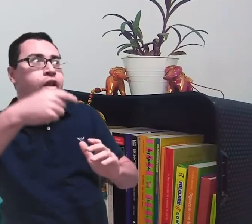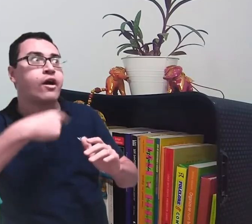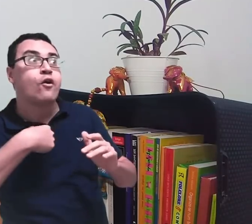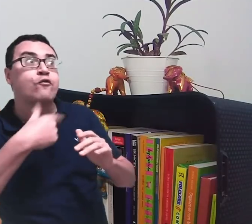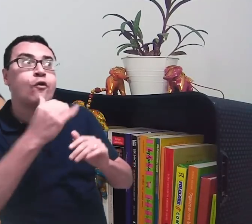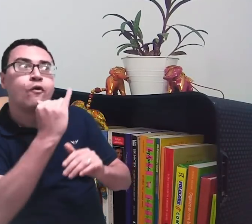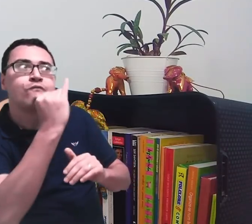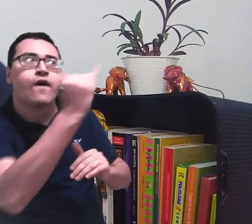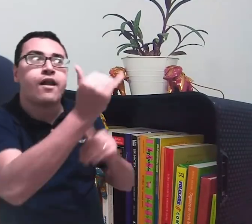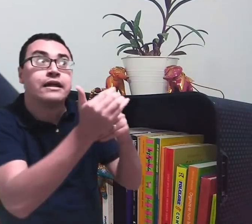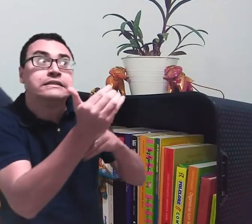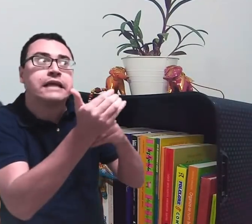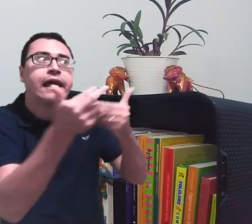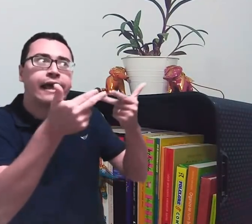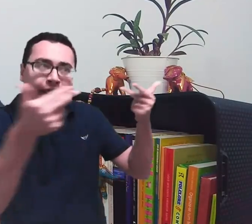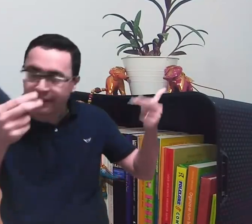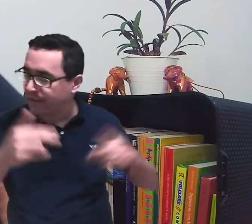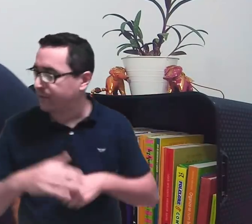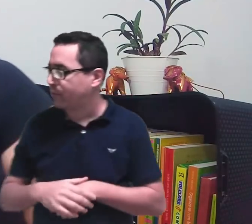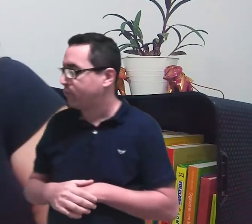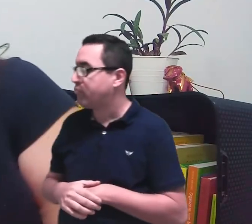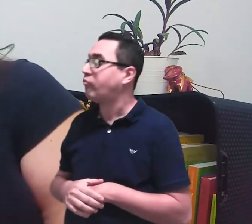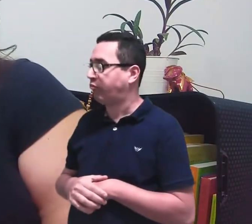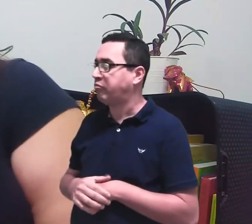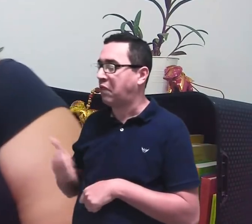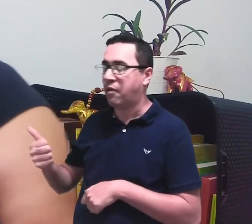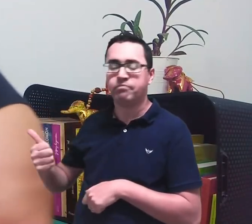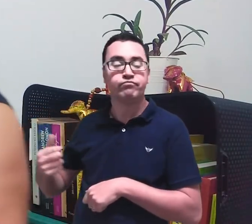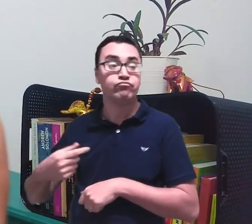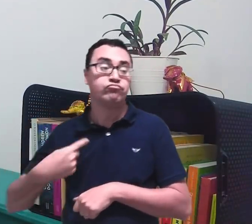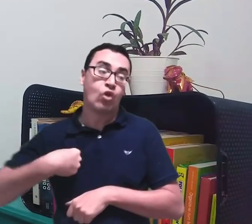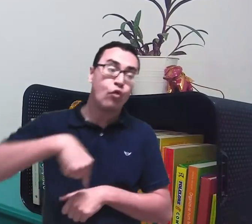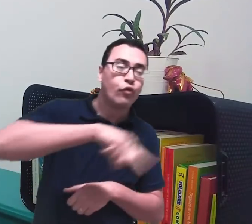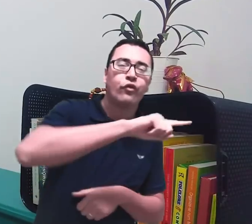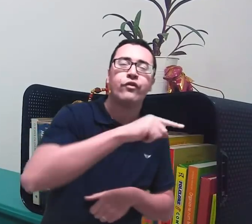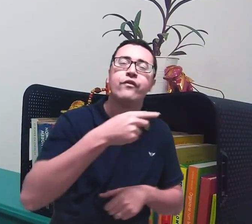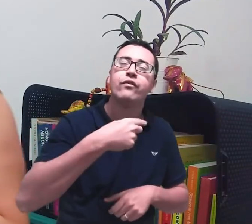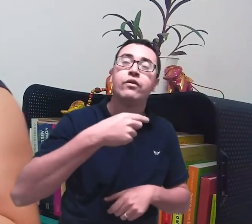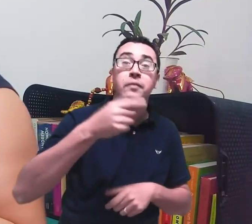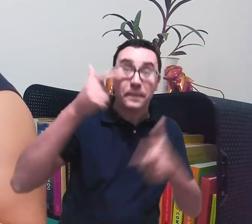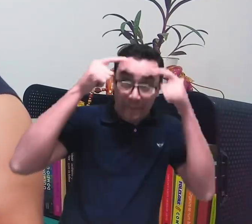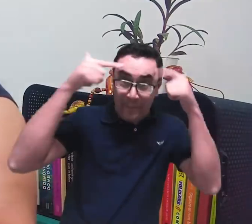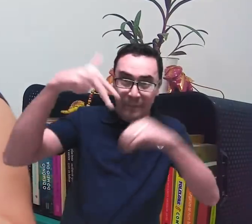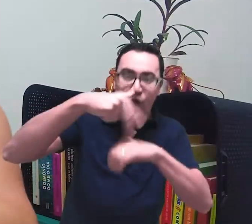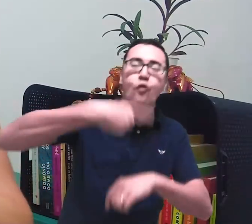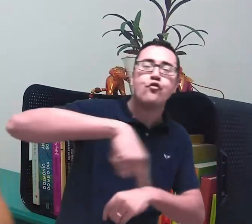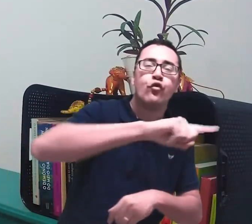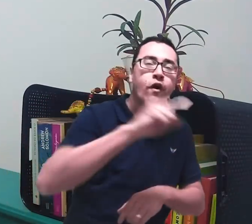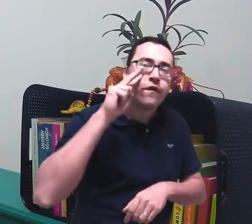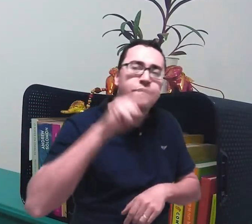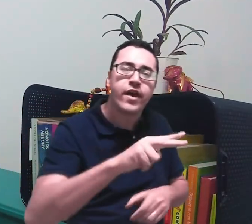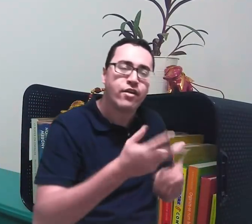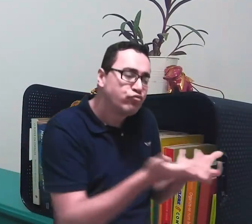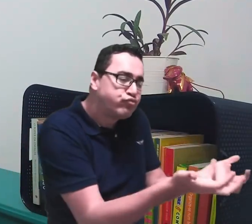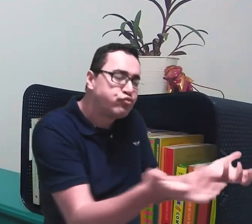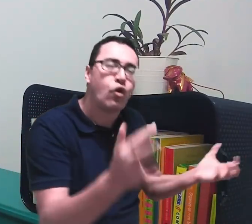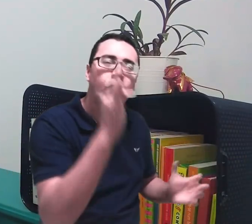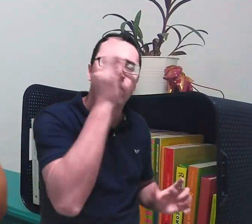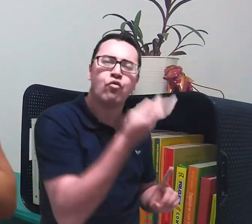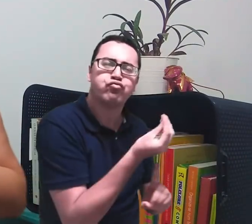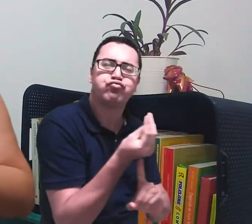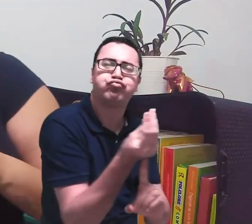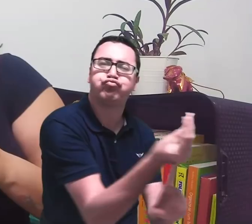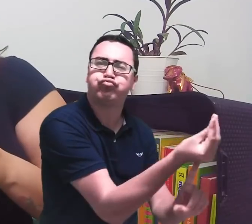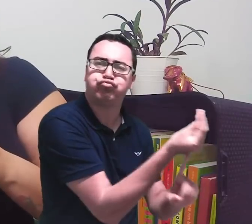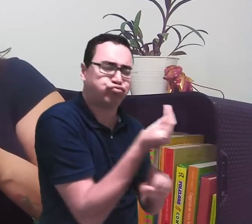foi rever as rosas. Vocês não são absolutamente iguais às minhas rosas. Não são nada ainda,